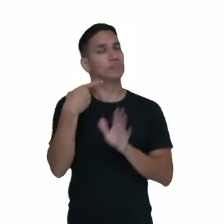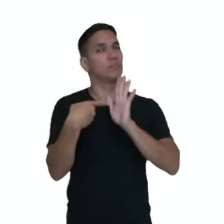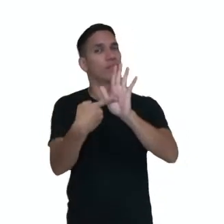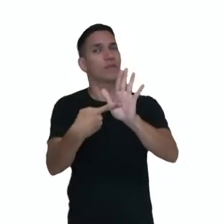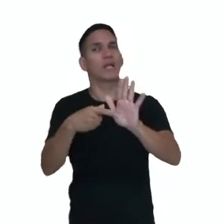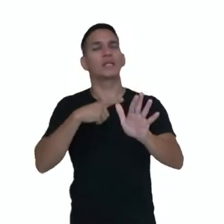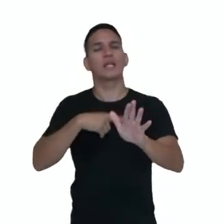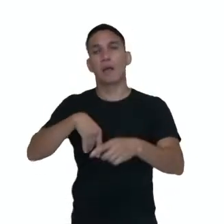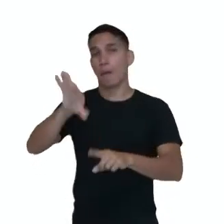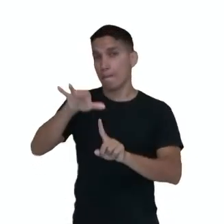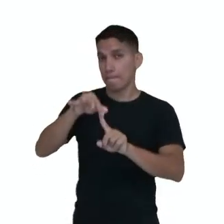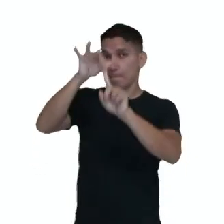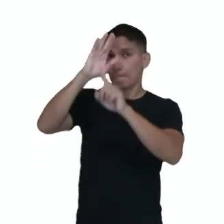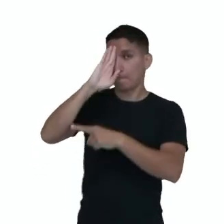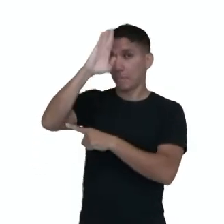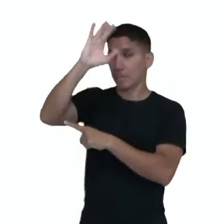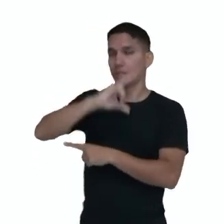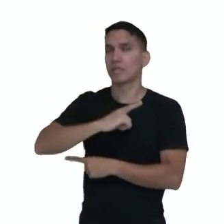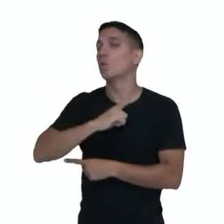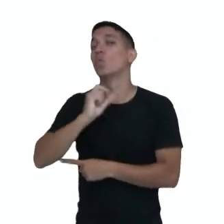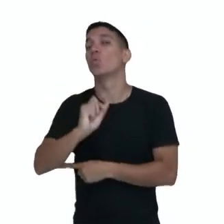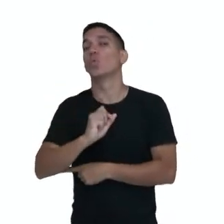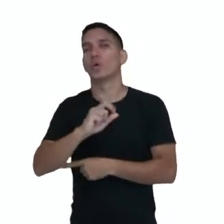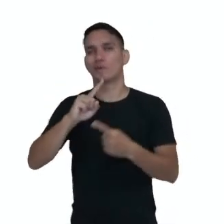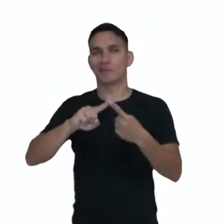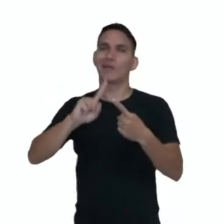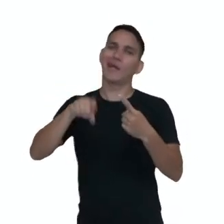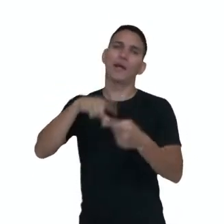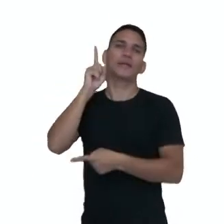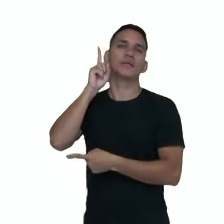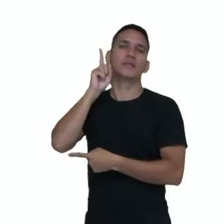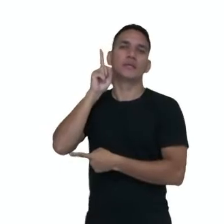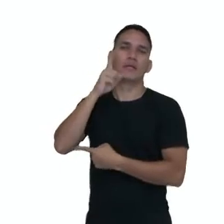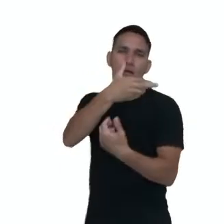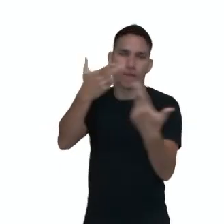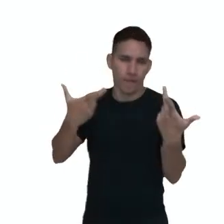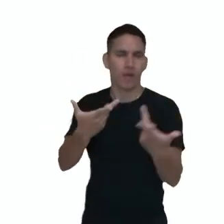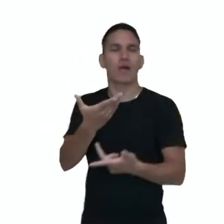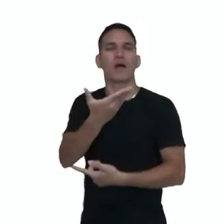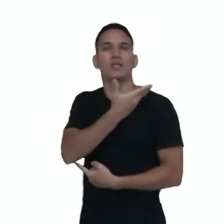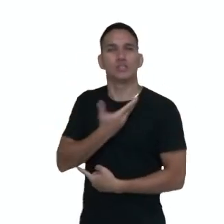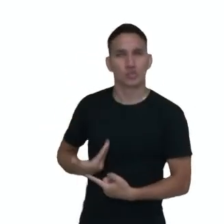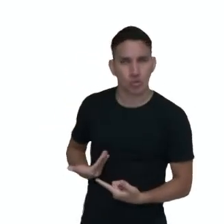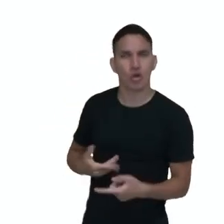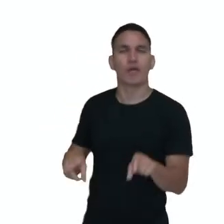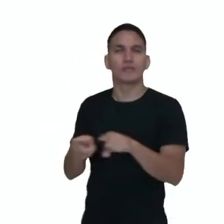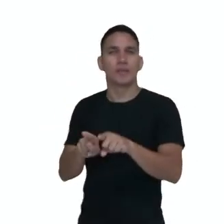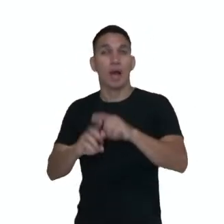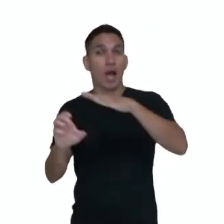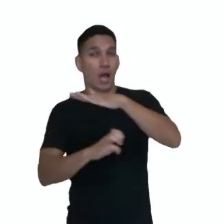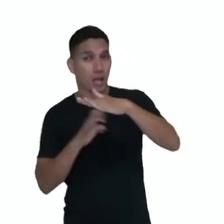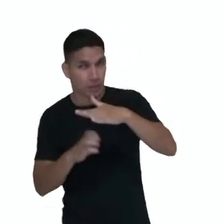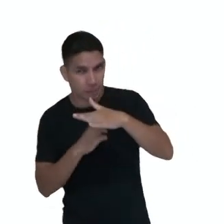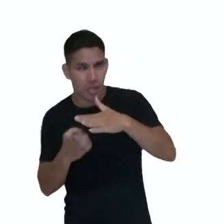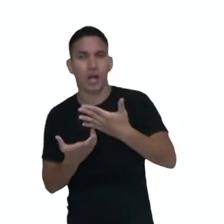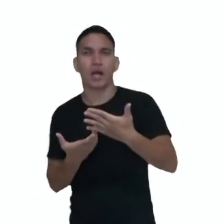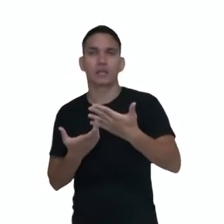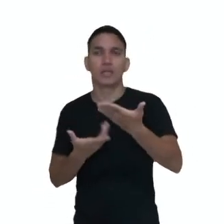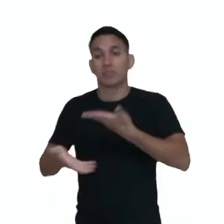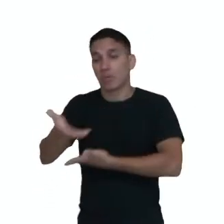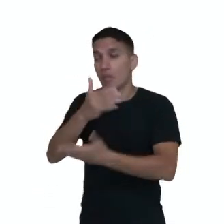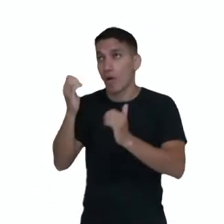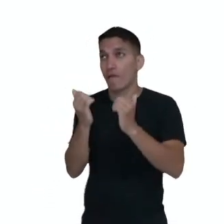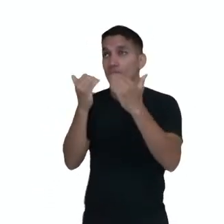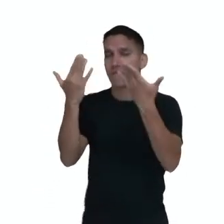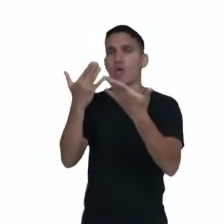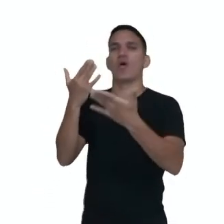atores internacionais destacam-se os estados, as empresas transnacionais, como por exemplo, né, as